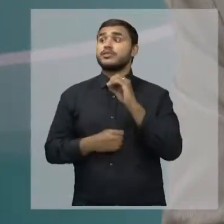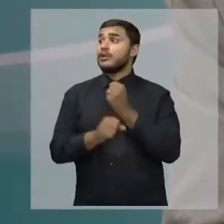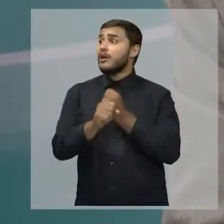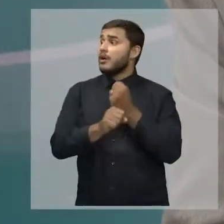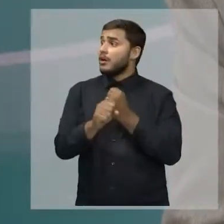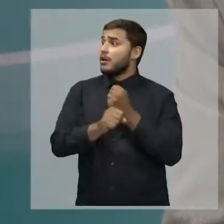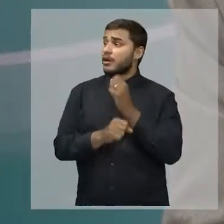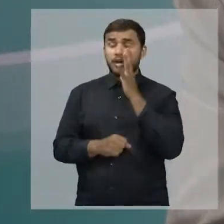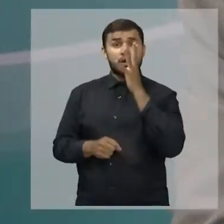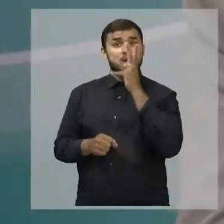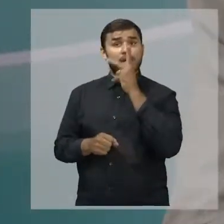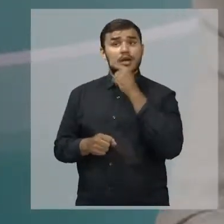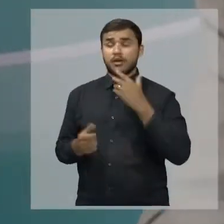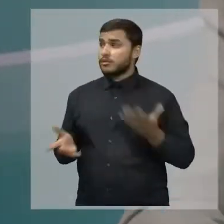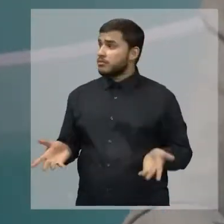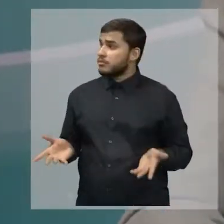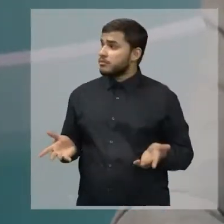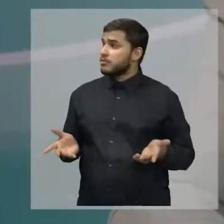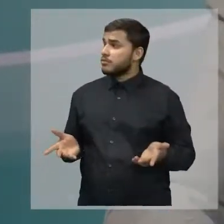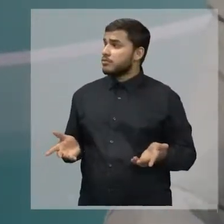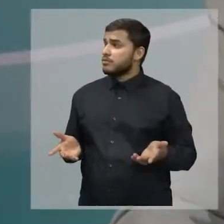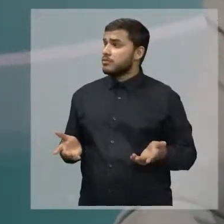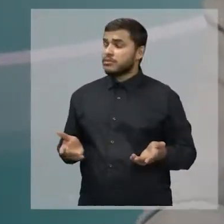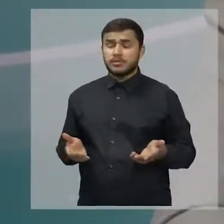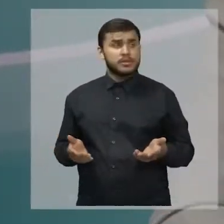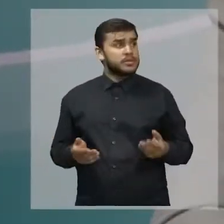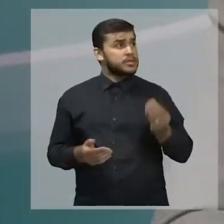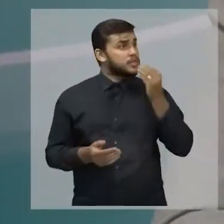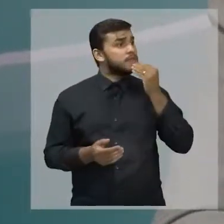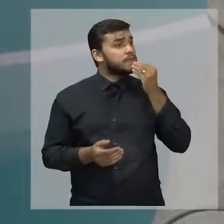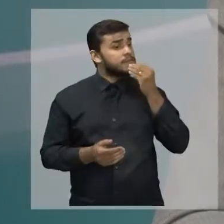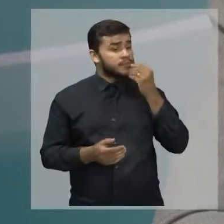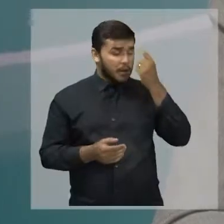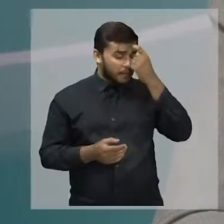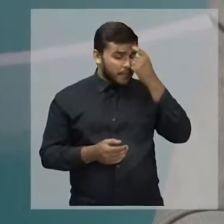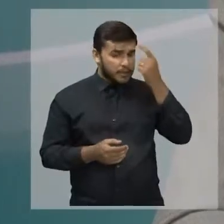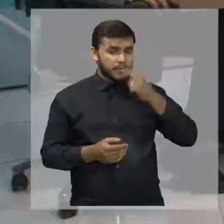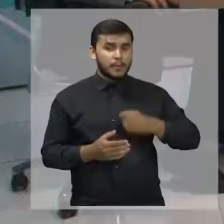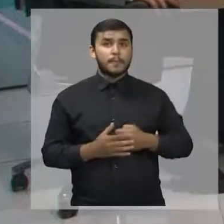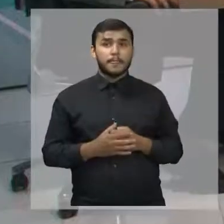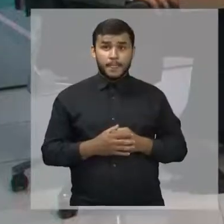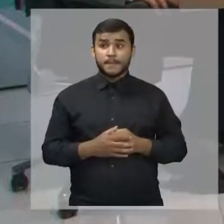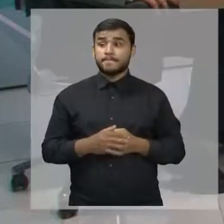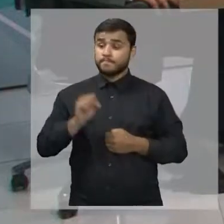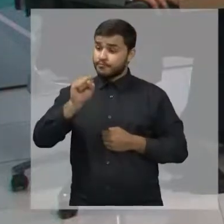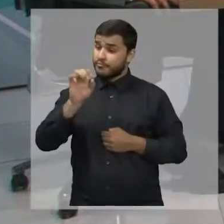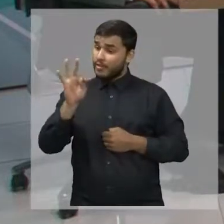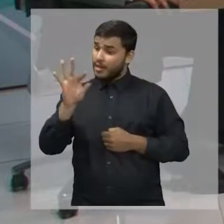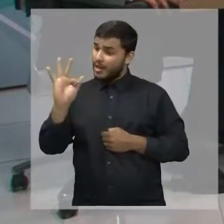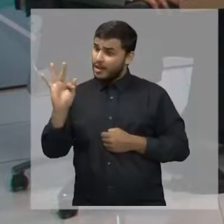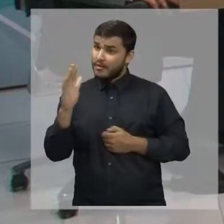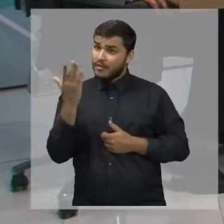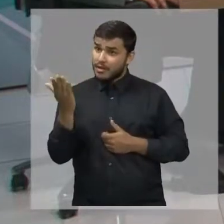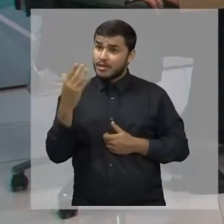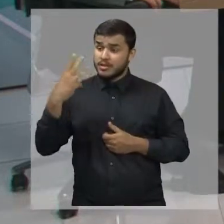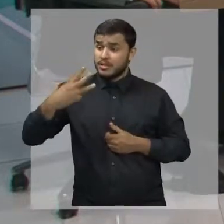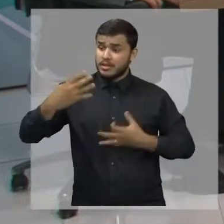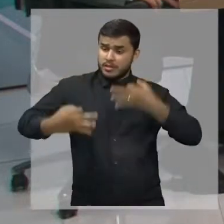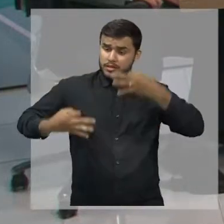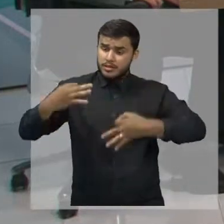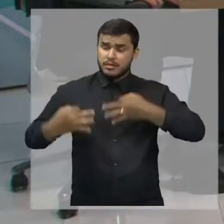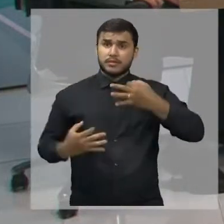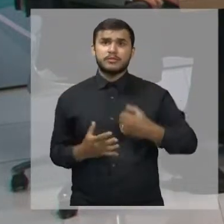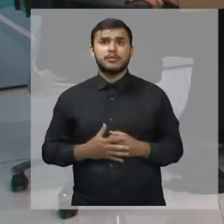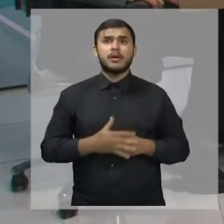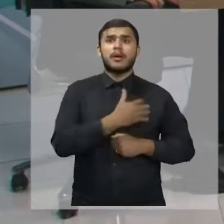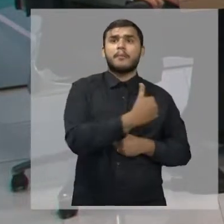a questão. Se a questão fosse colocada de outro modo... O terceiro que é esse, STF, que está aí, né? A gente não pode comparar um sistema deste